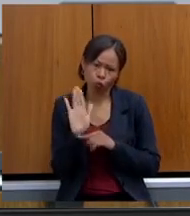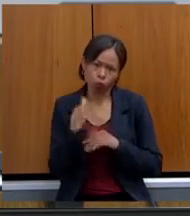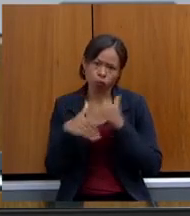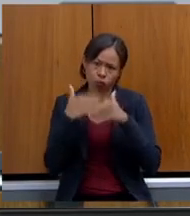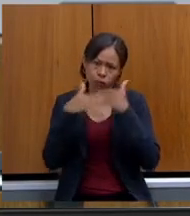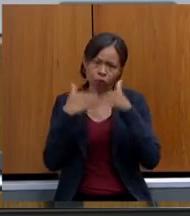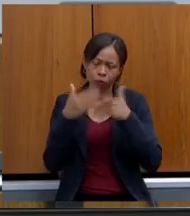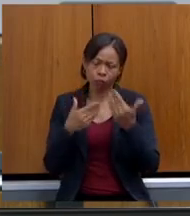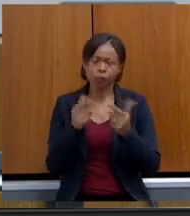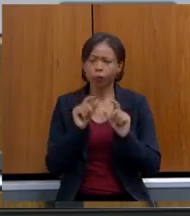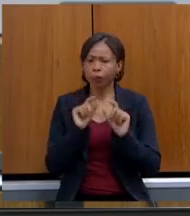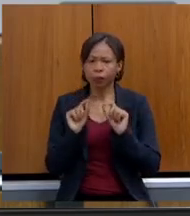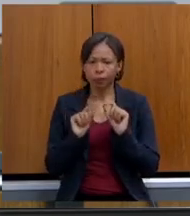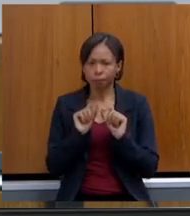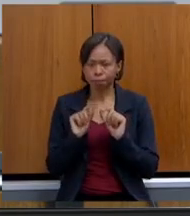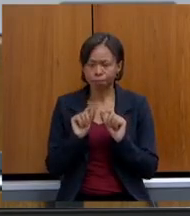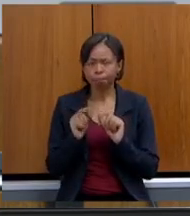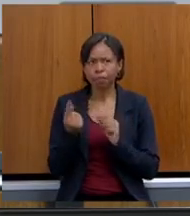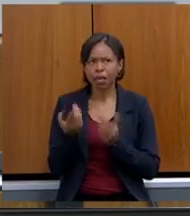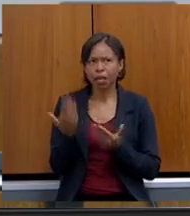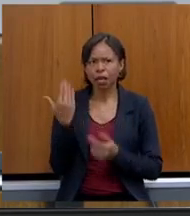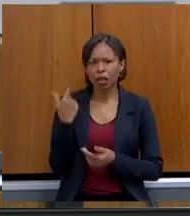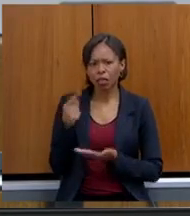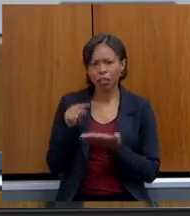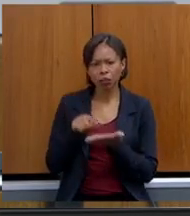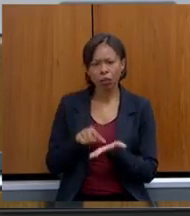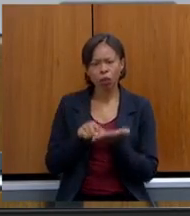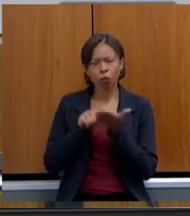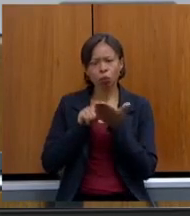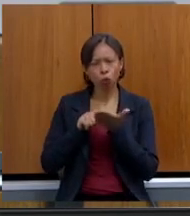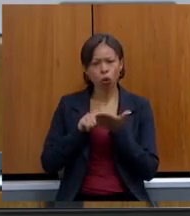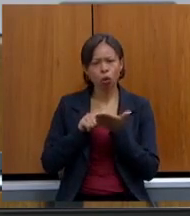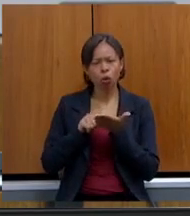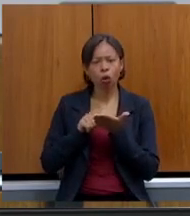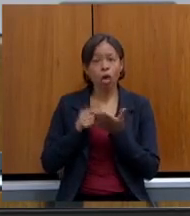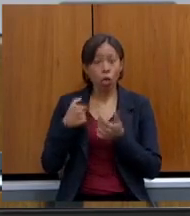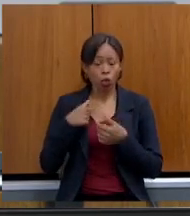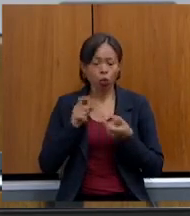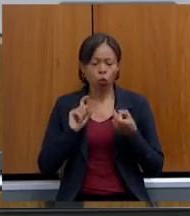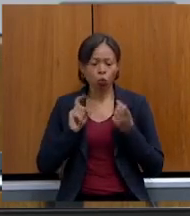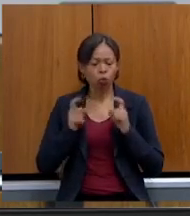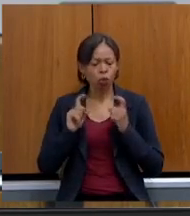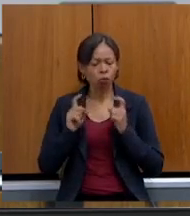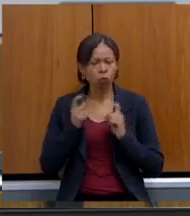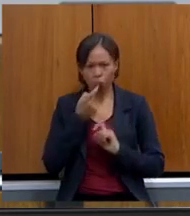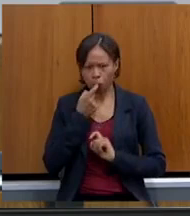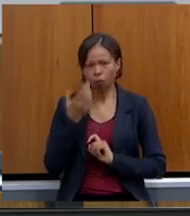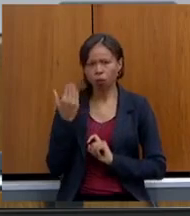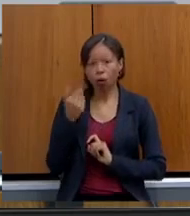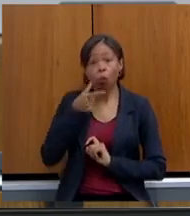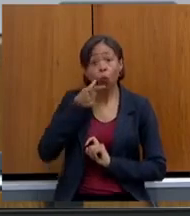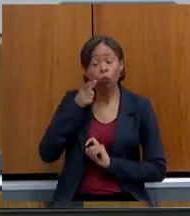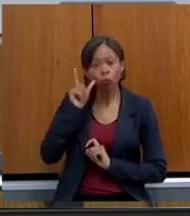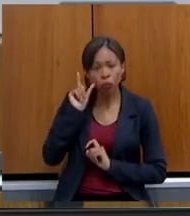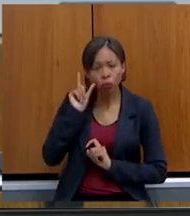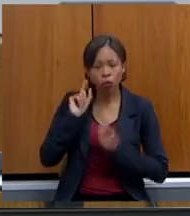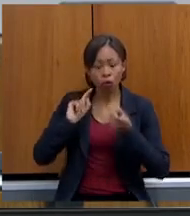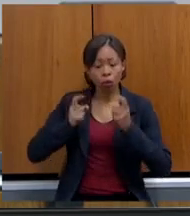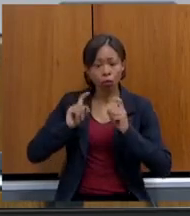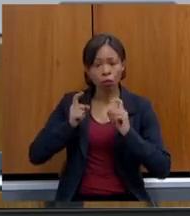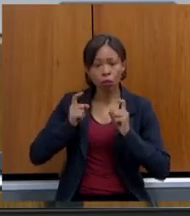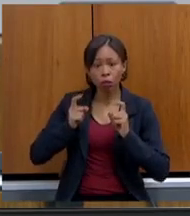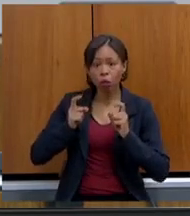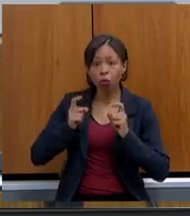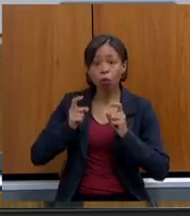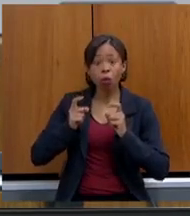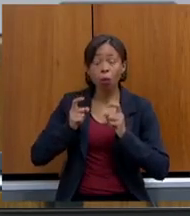é uma demanda que foi-me apresentado Eu Fiz recentemente uma reunião foi na verdade ontem uma reunião com mais de 100